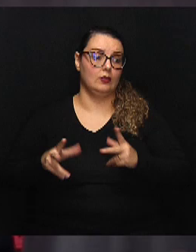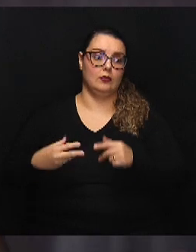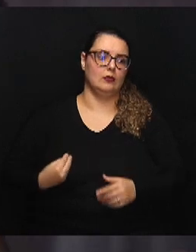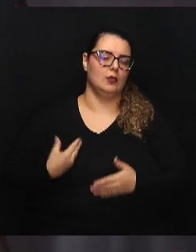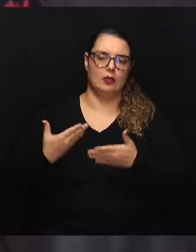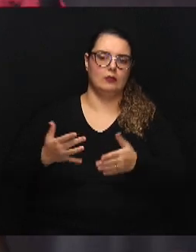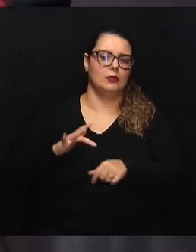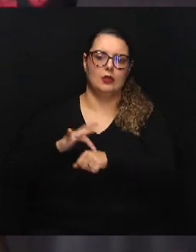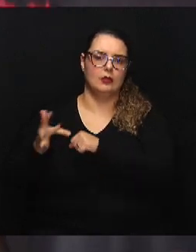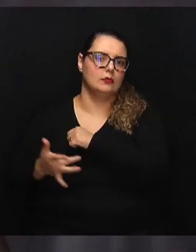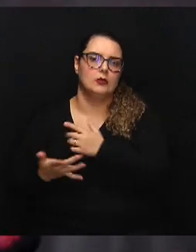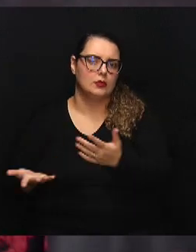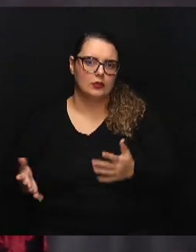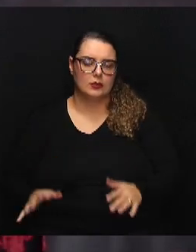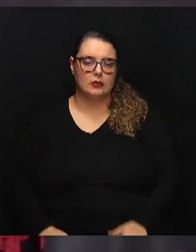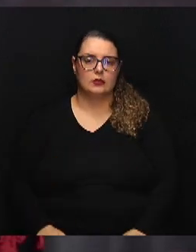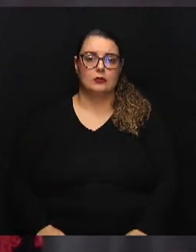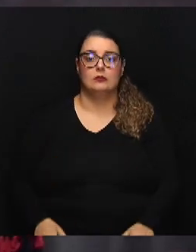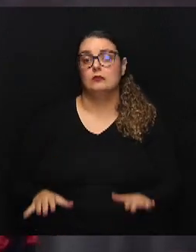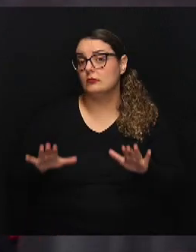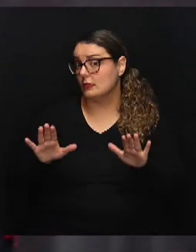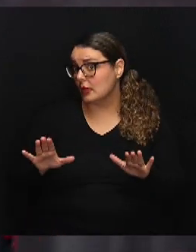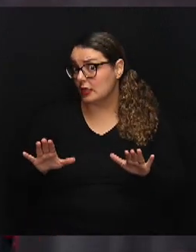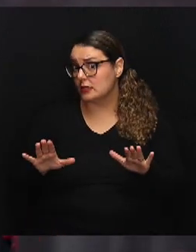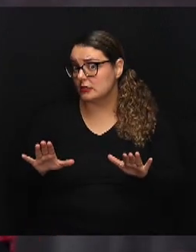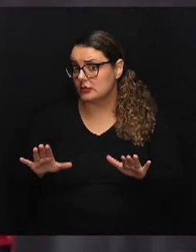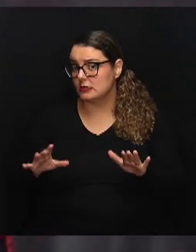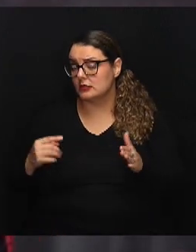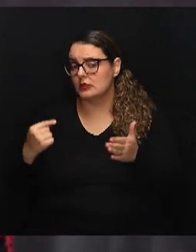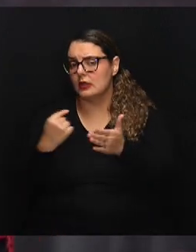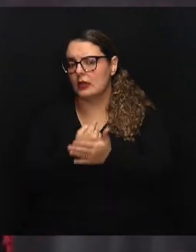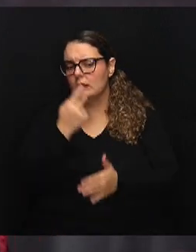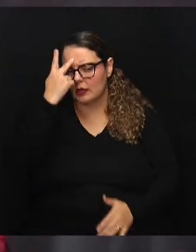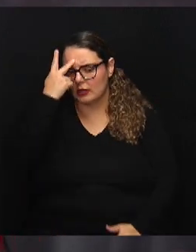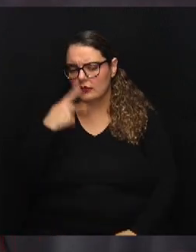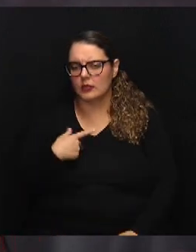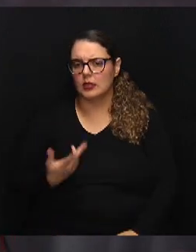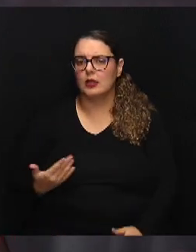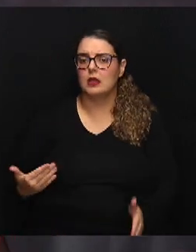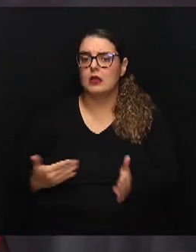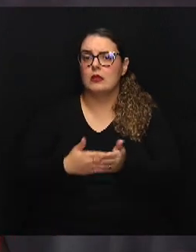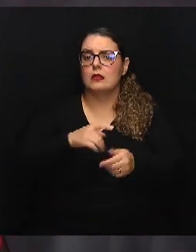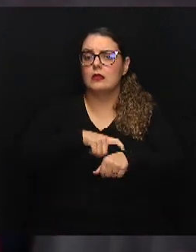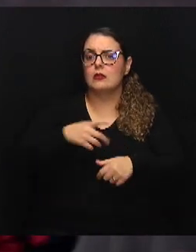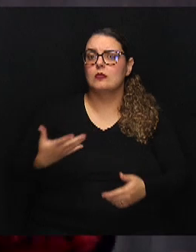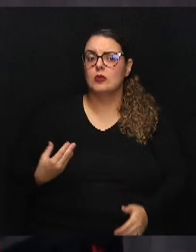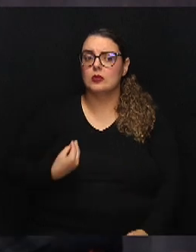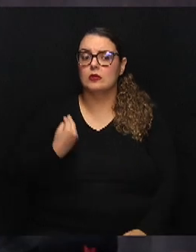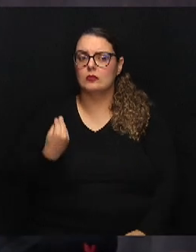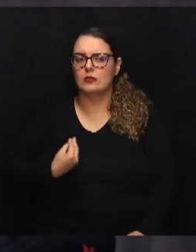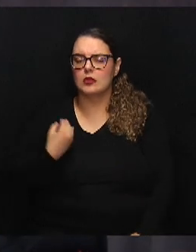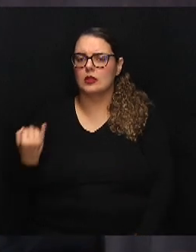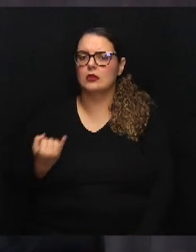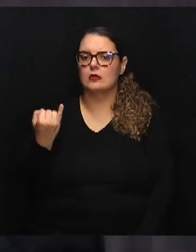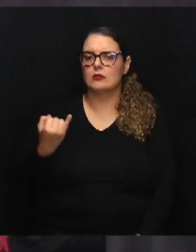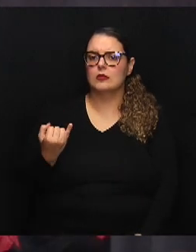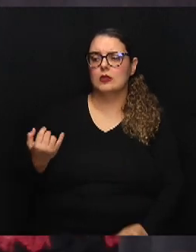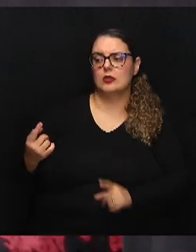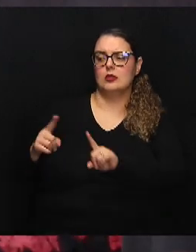redes sociais. Mas, então essa pergunta você tem que fazer para você mesmo. Até que ponto é importante para mim, para o seu